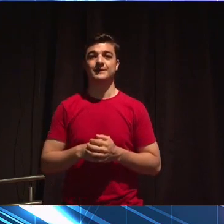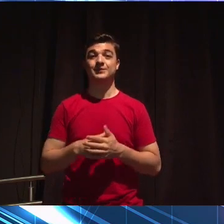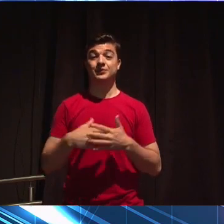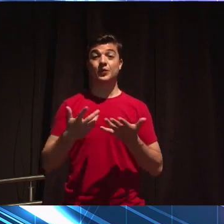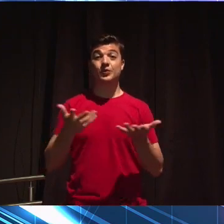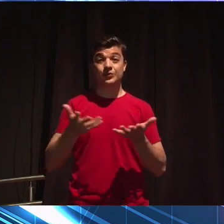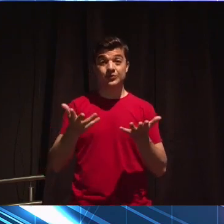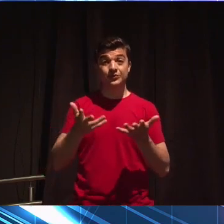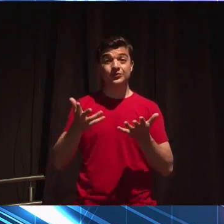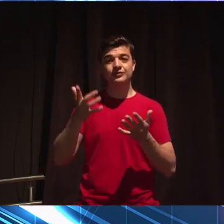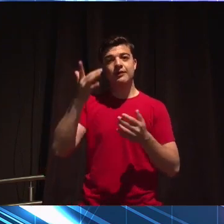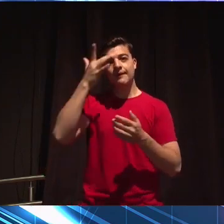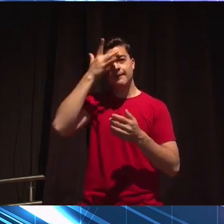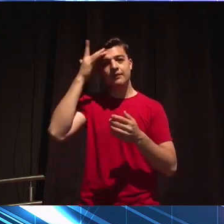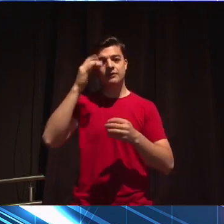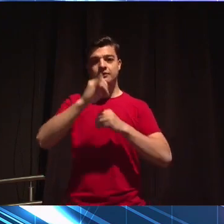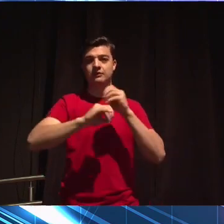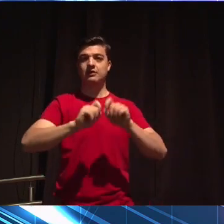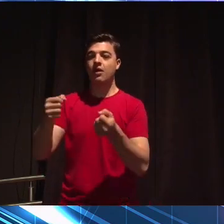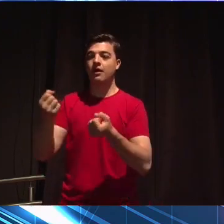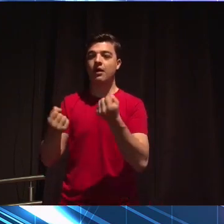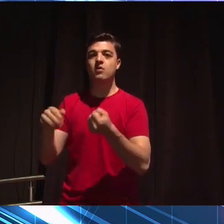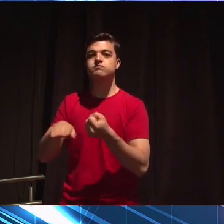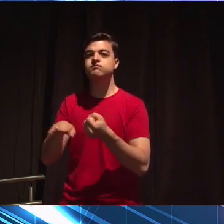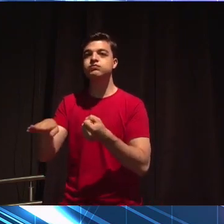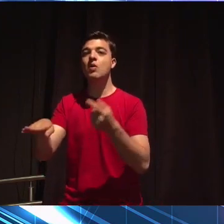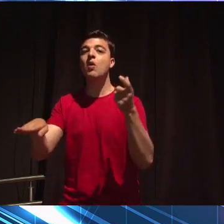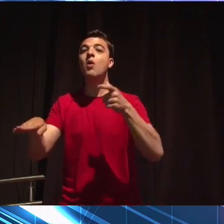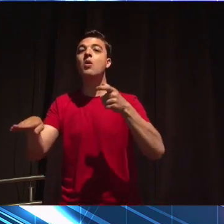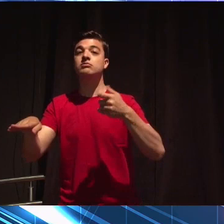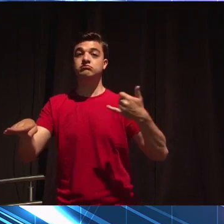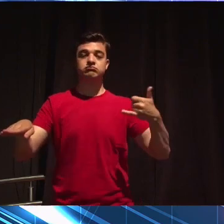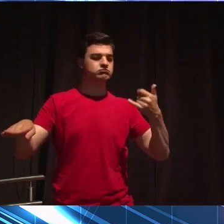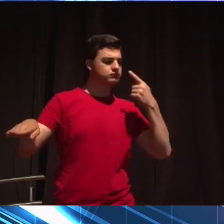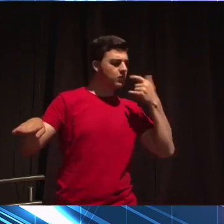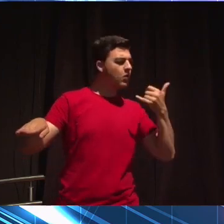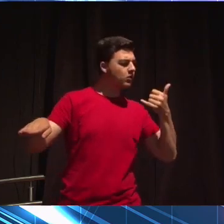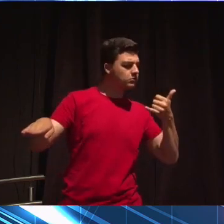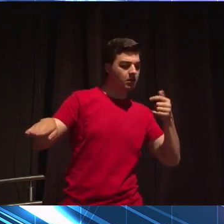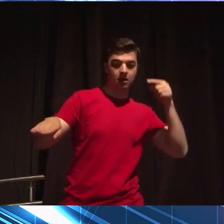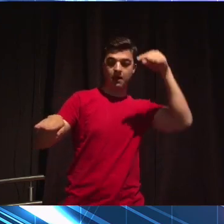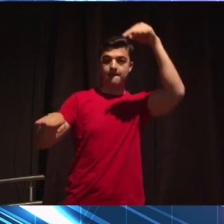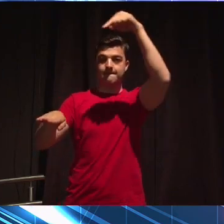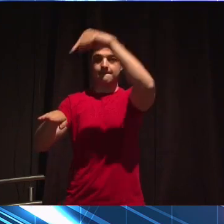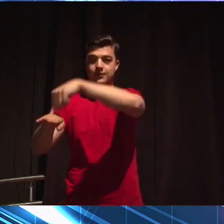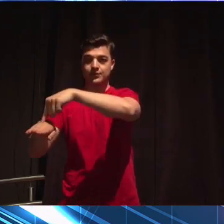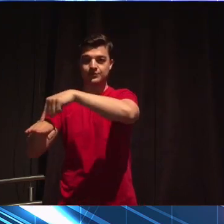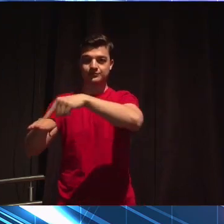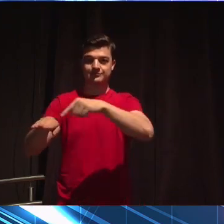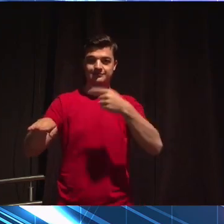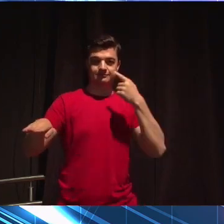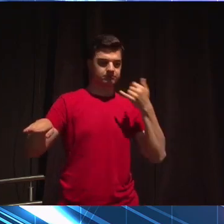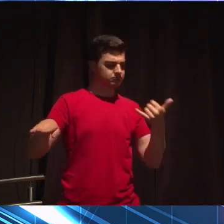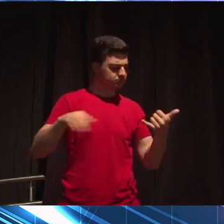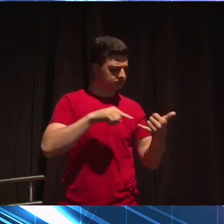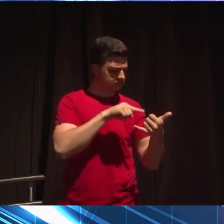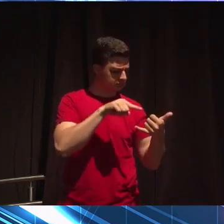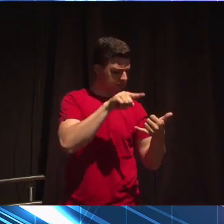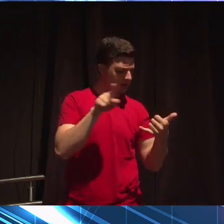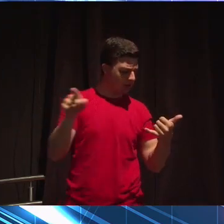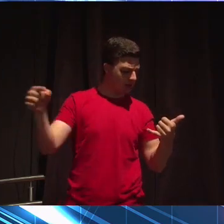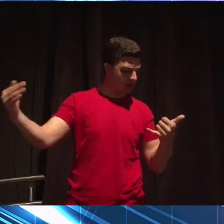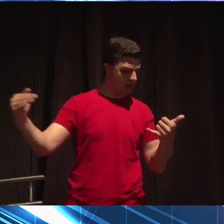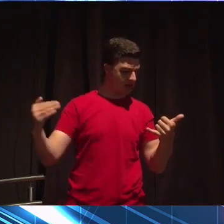pessoas conectadas, e agora nós temos a ideia dos produtos conectados. Não são necessariamente pessoas conectadas, são coisas